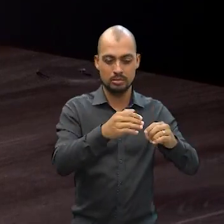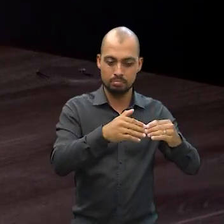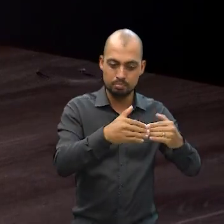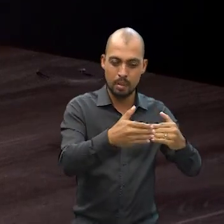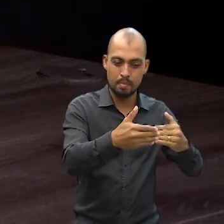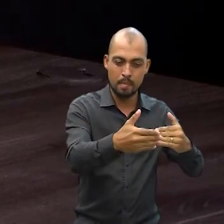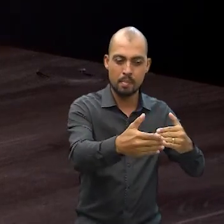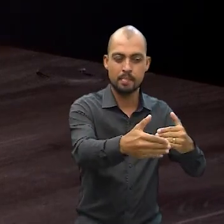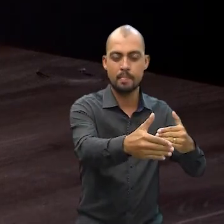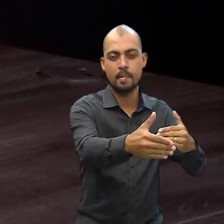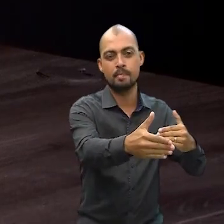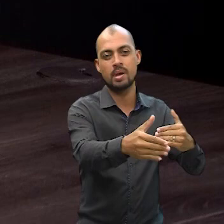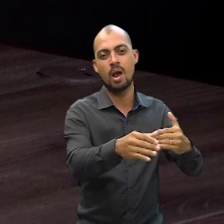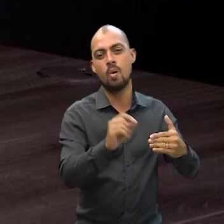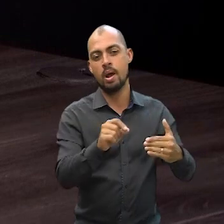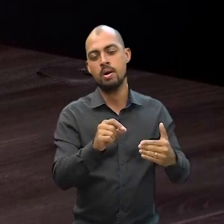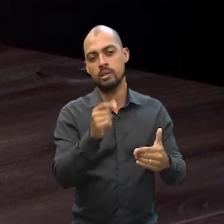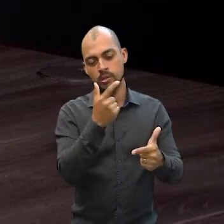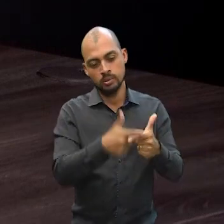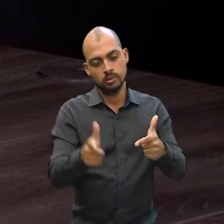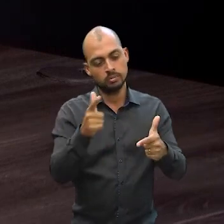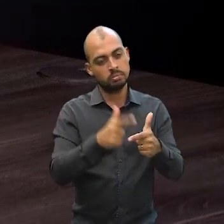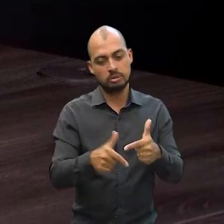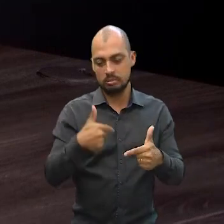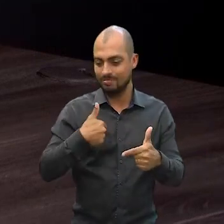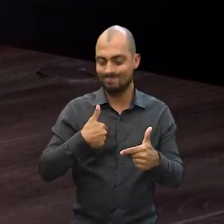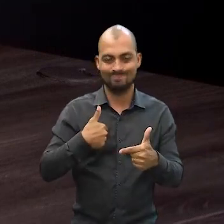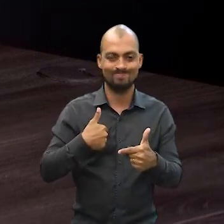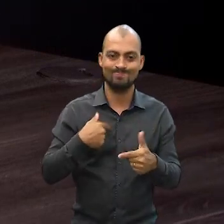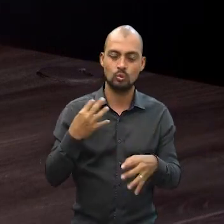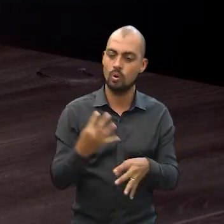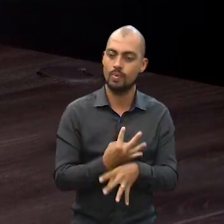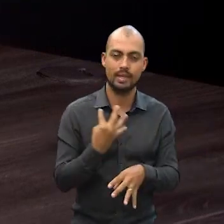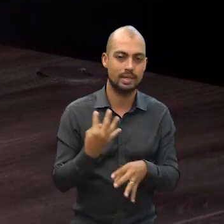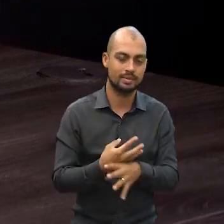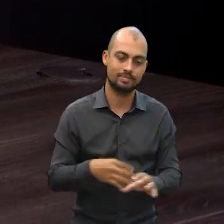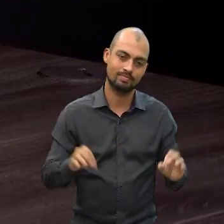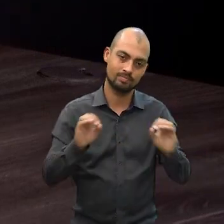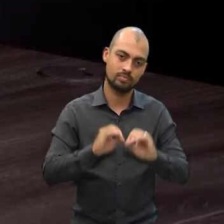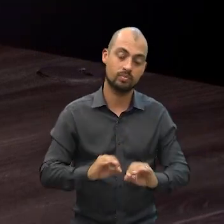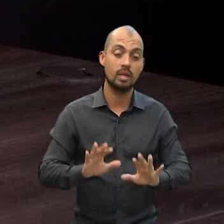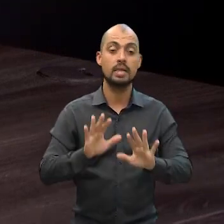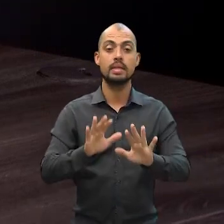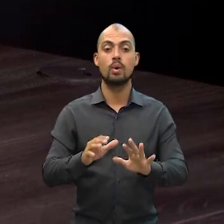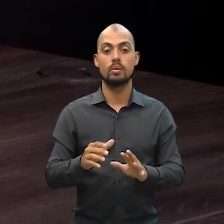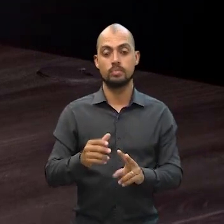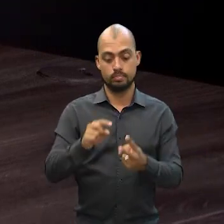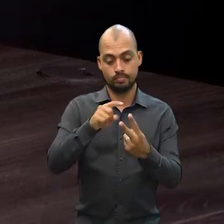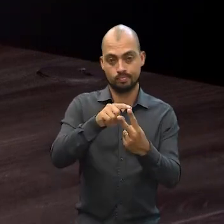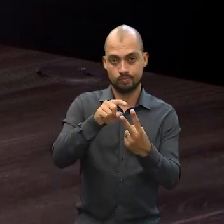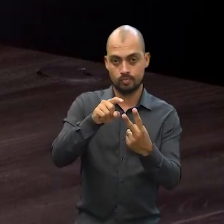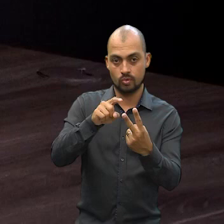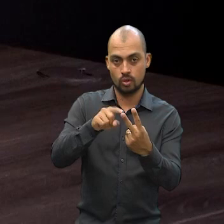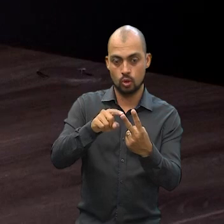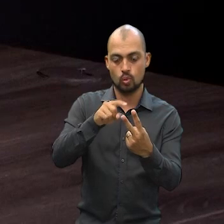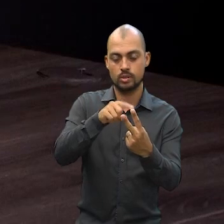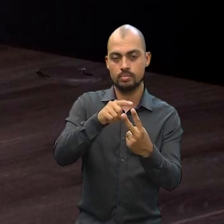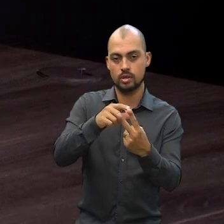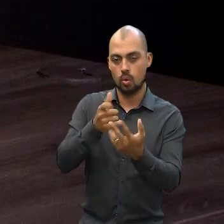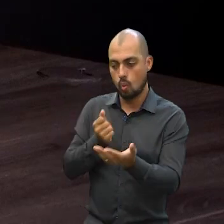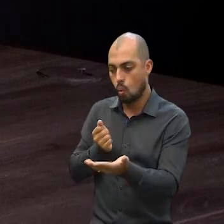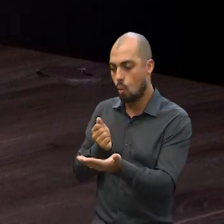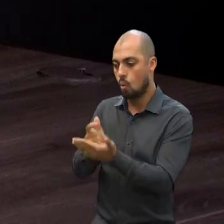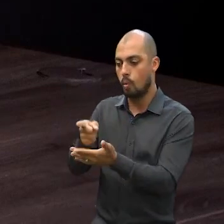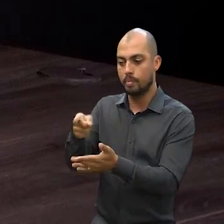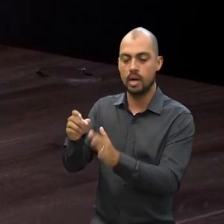subsequentes tornariam a situação insustentável. Foi aí que 2 empresários compraram